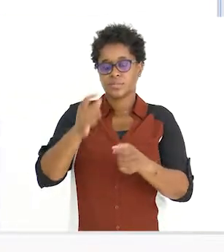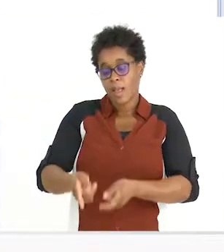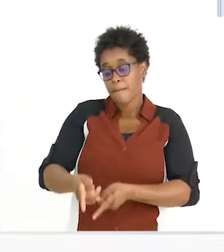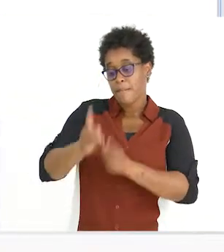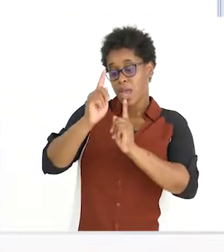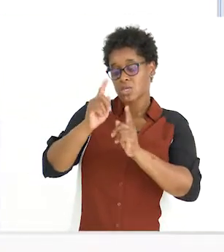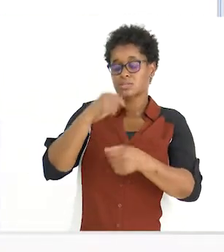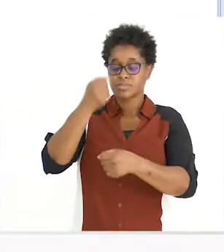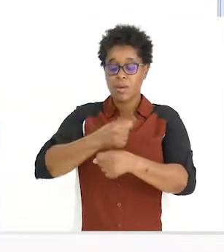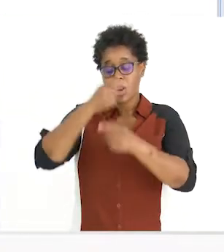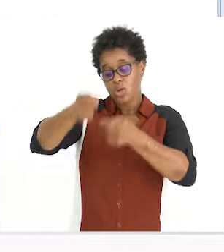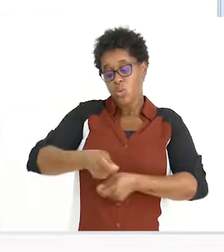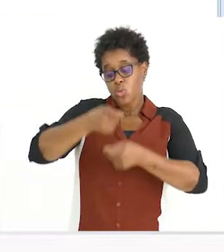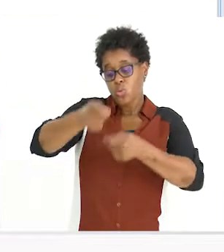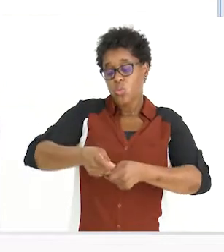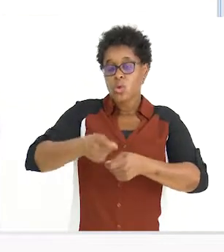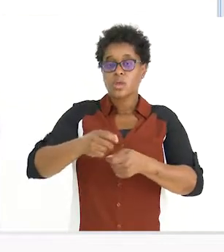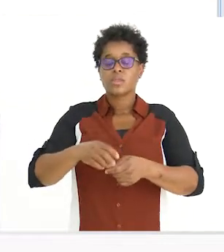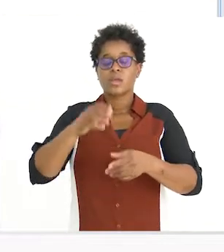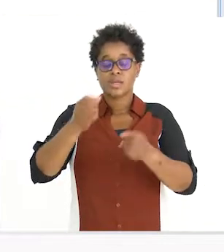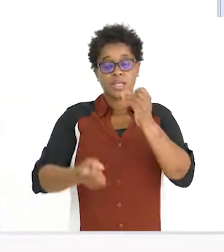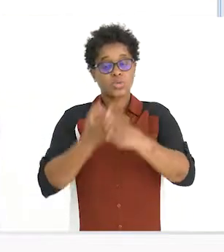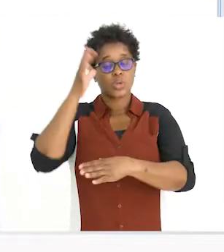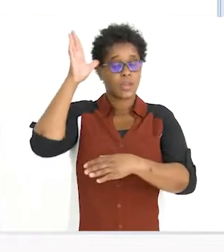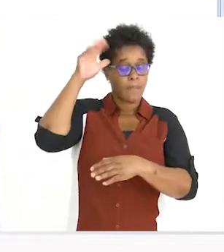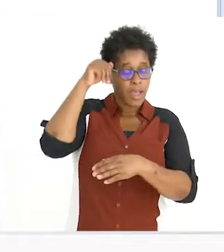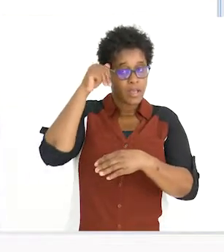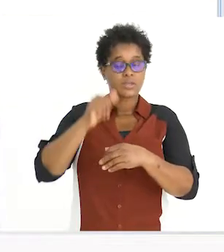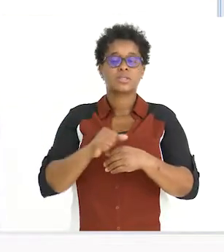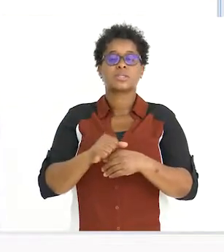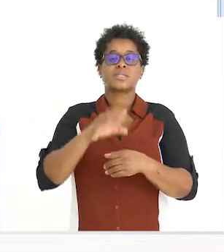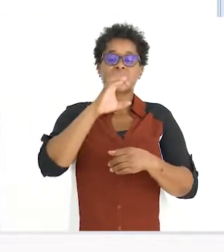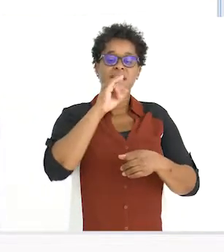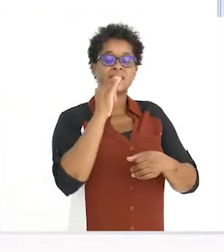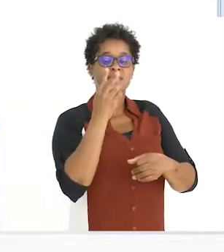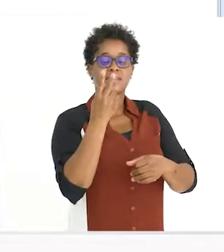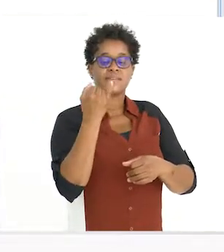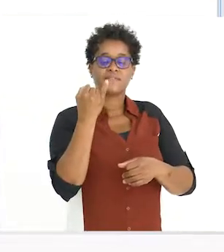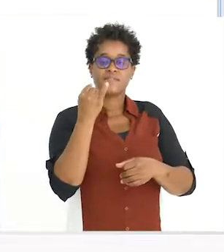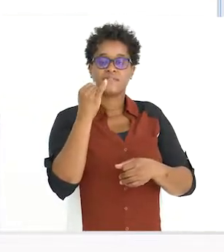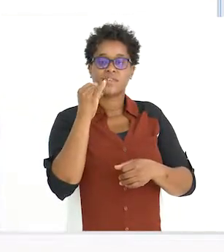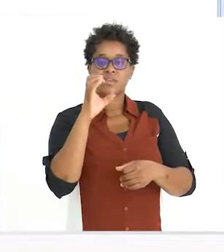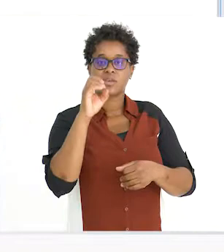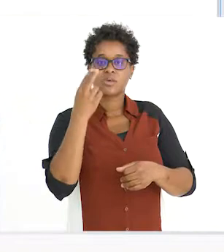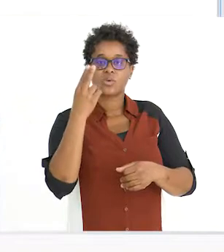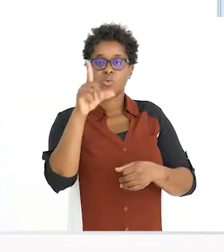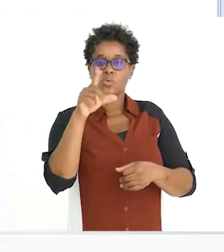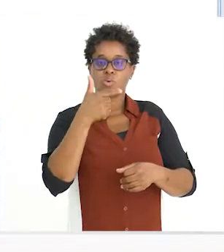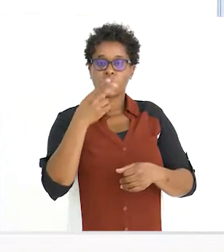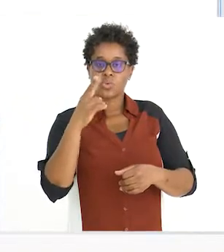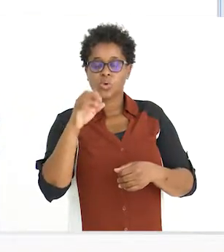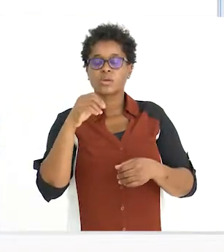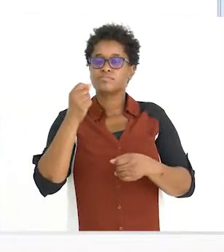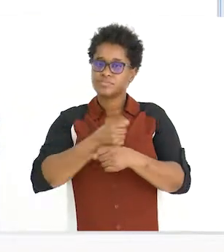da agricultura, da pecuária, da silvicultura, que é a exploração da floresta, e